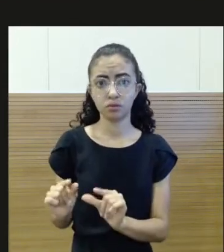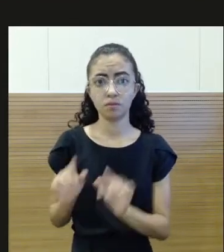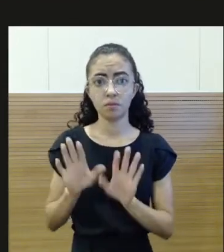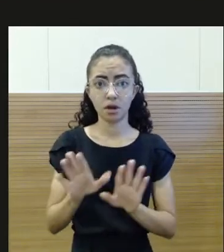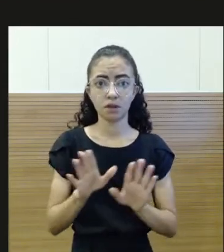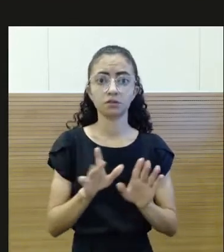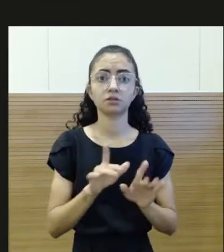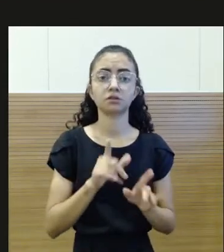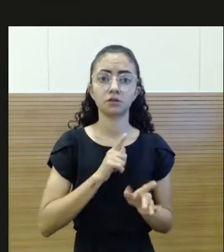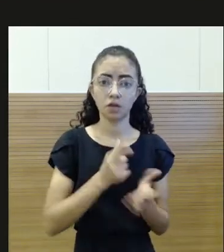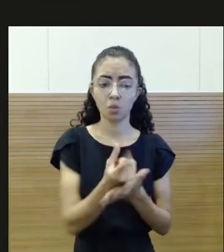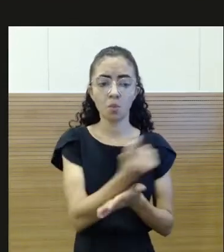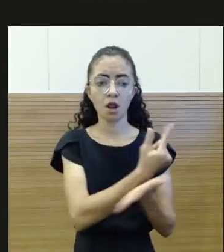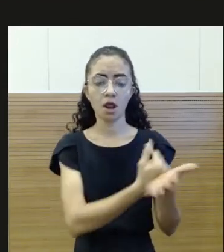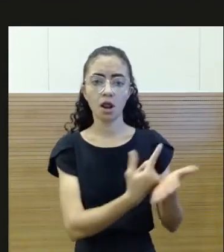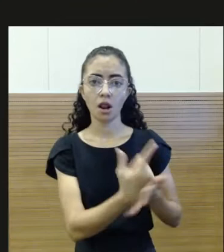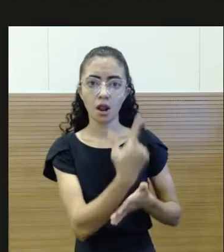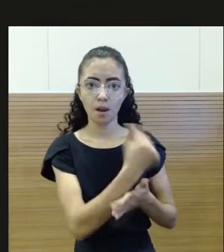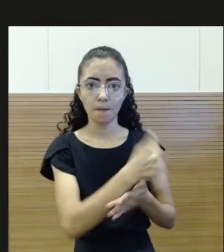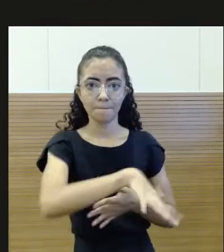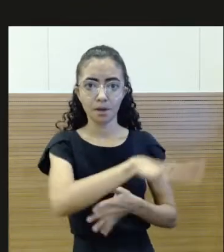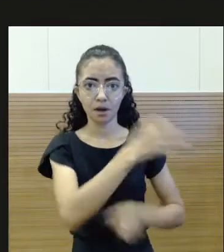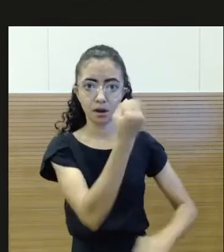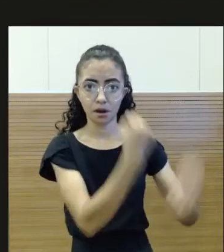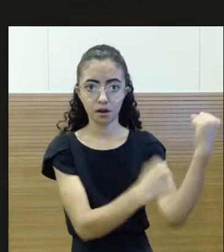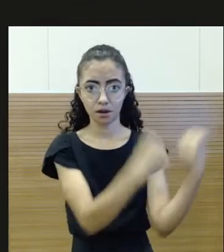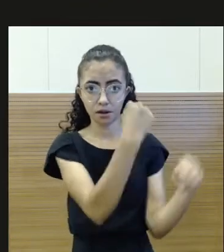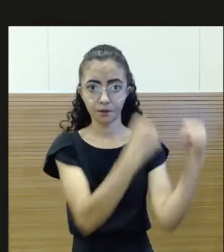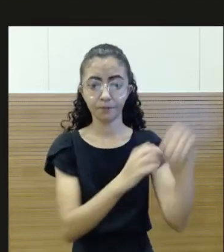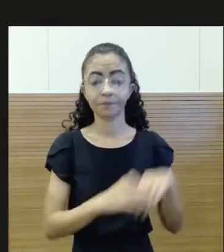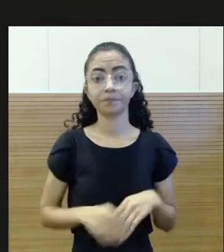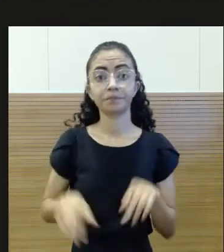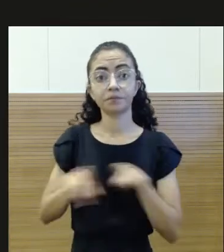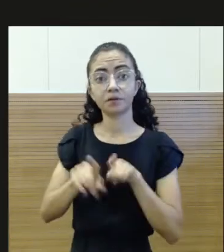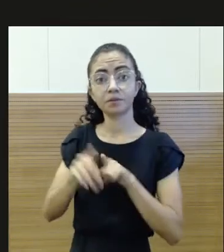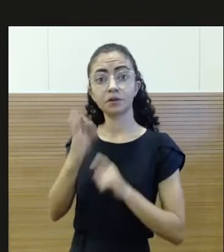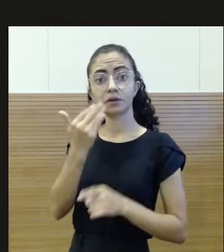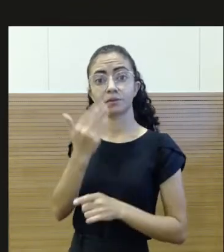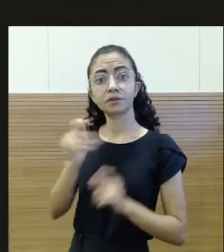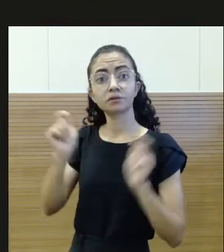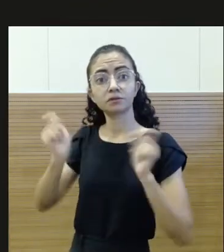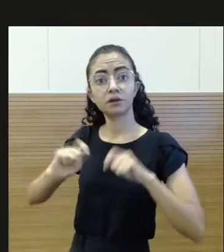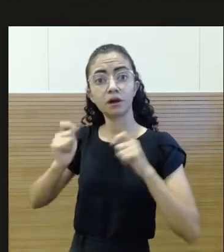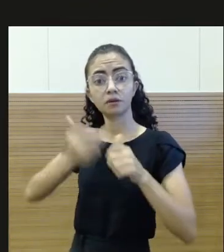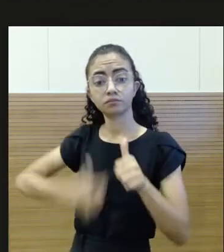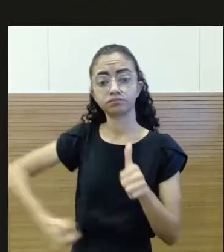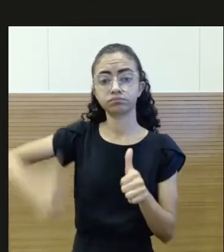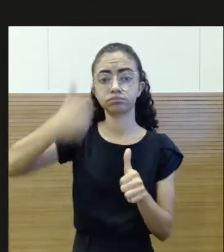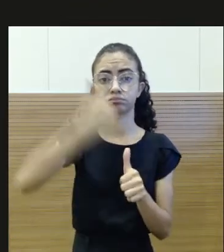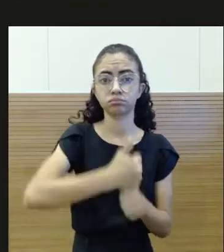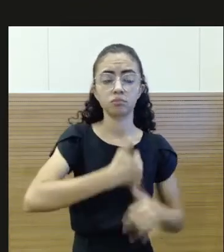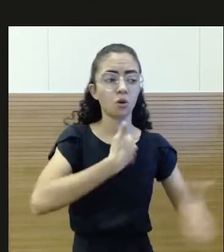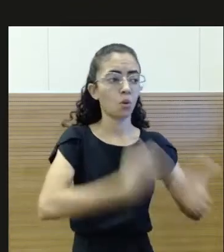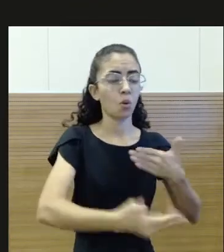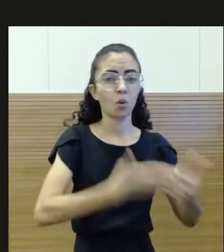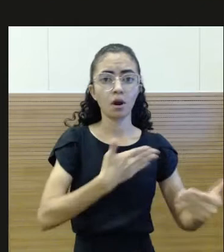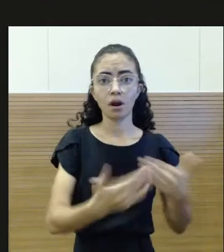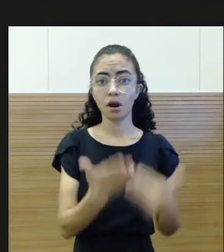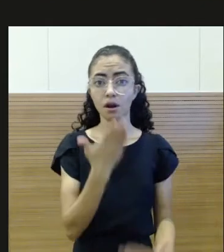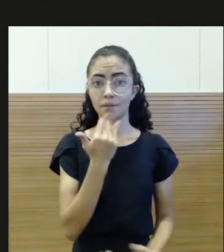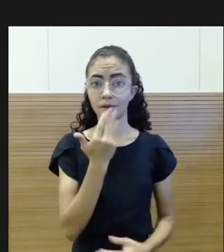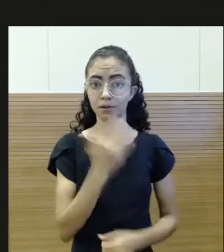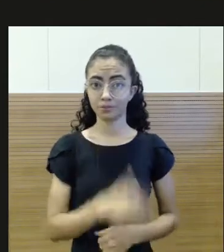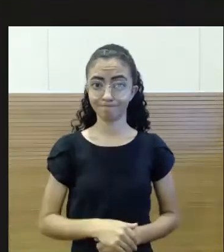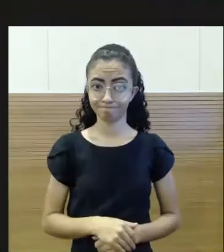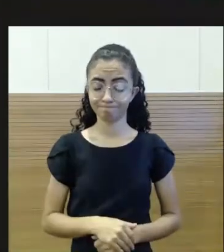indústria, e o que é mais importante, eles têm a capacidade de substituir todos os outros alimentos. Então,